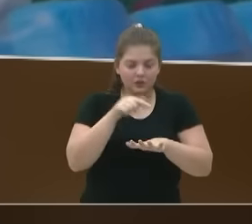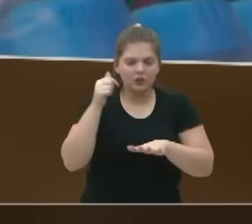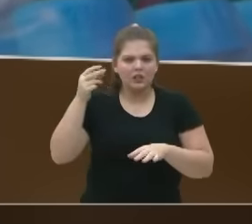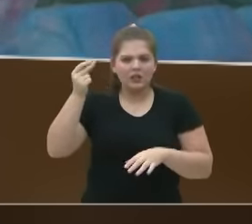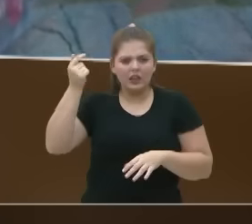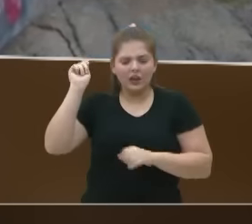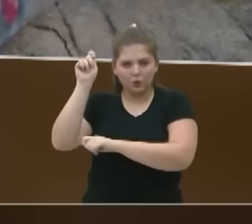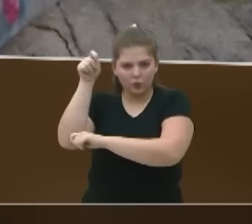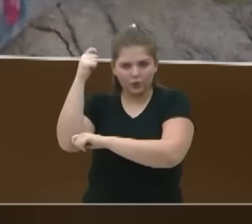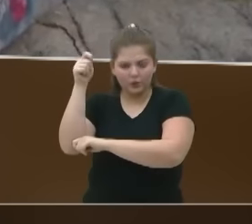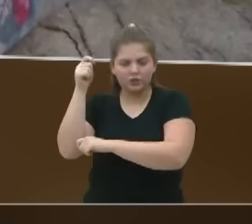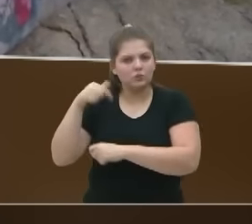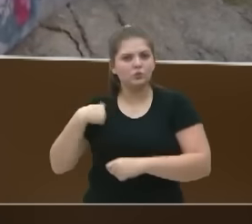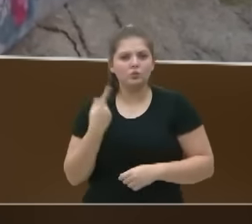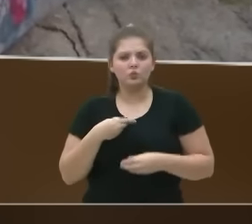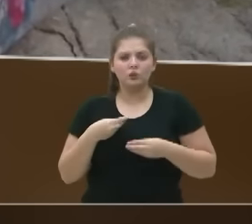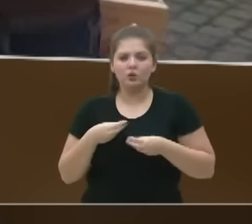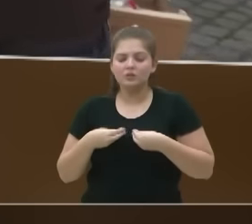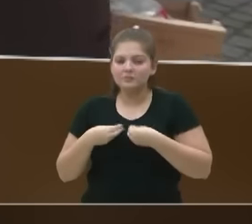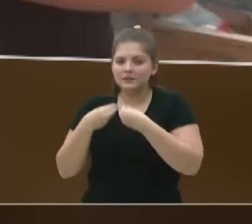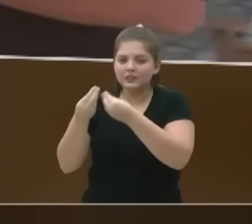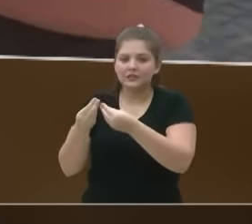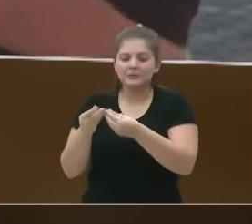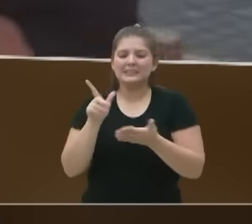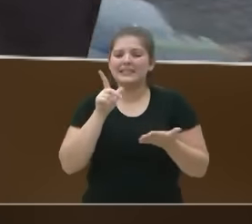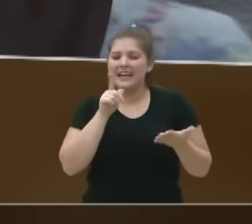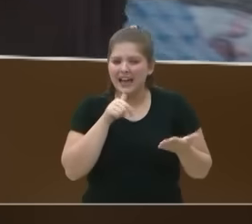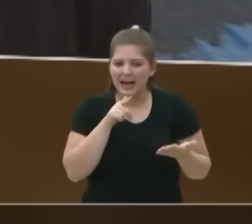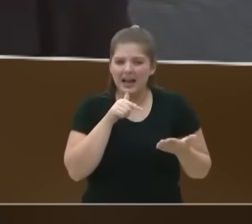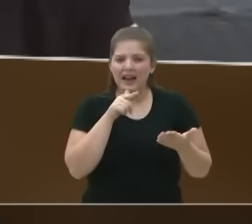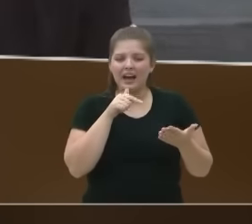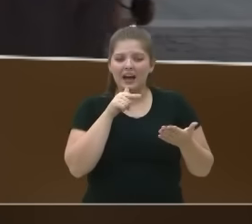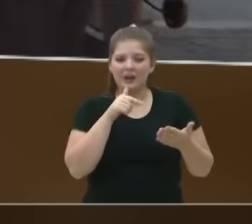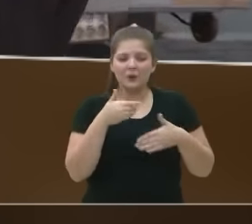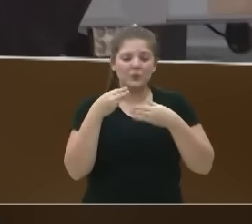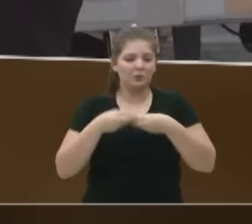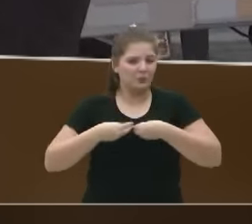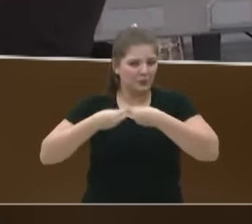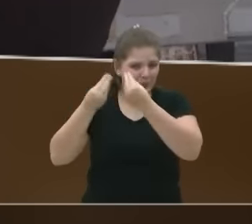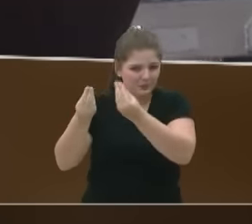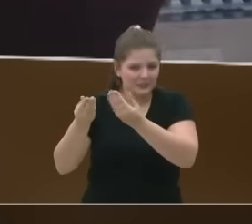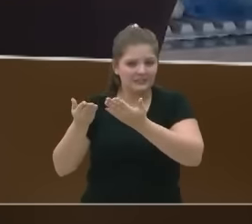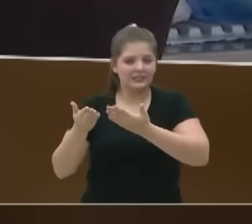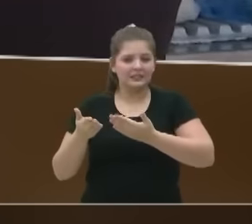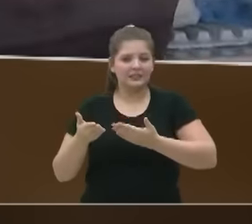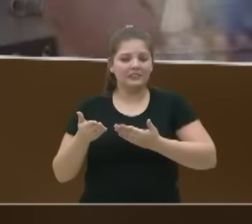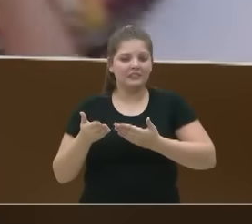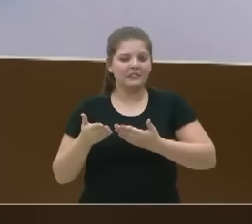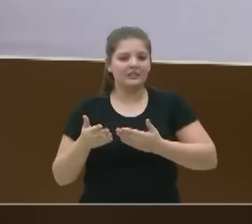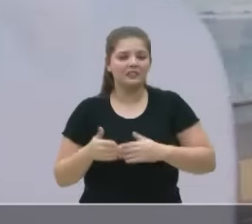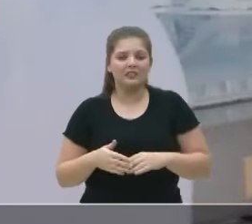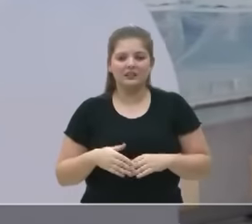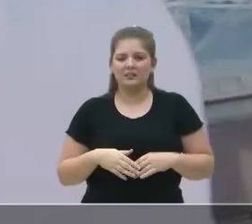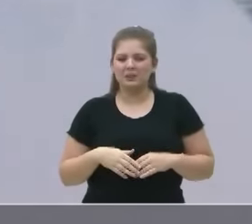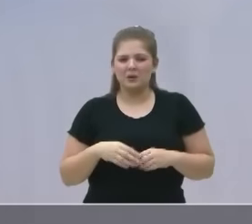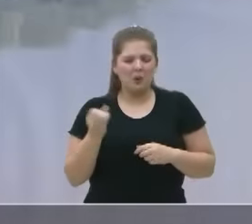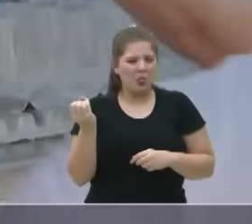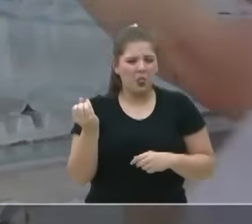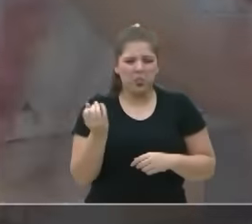fizeram a distribuição. Mandamos água, água das Santas Chagas, eu pus uma lá, fardos e